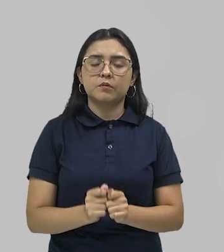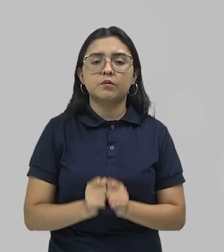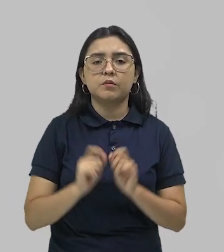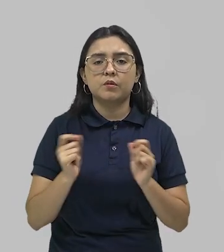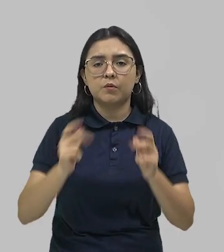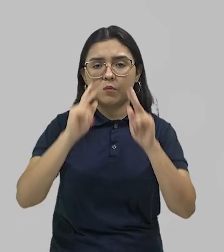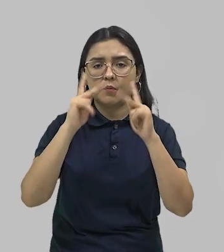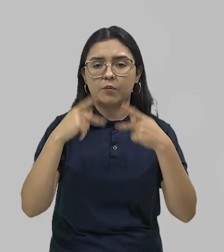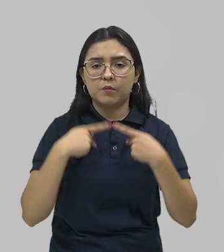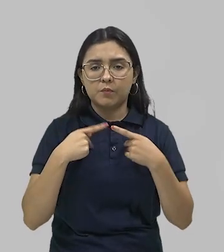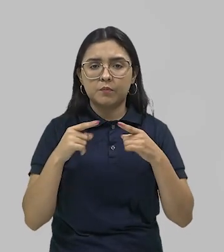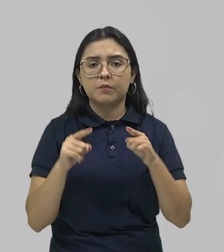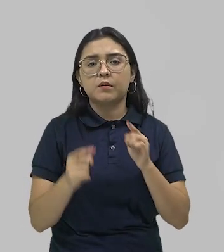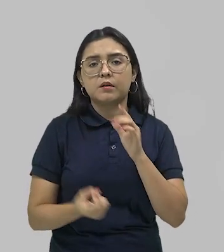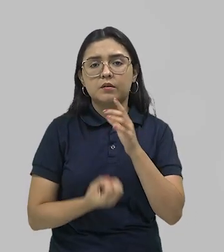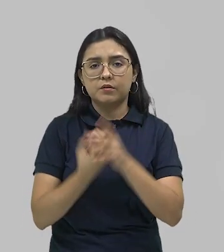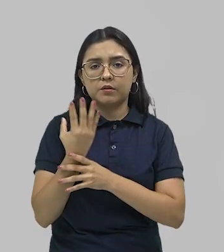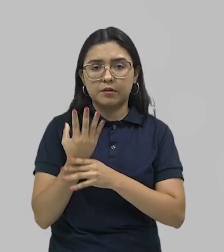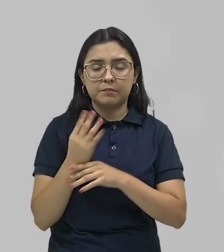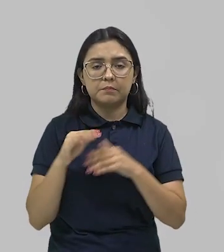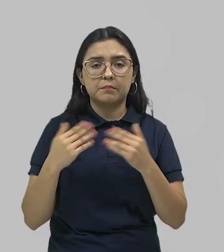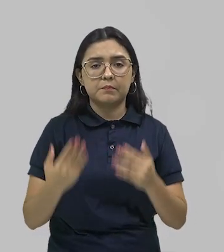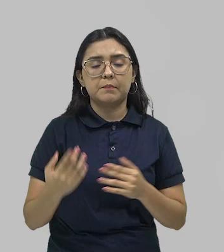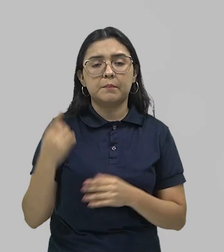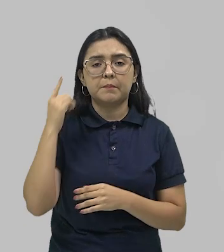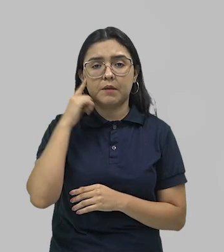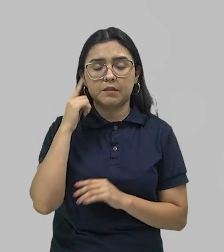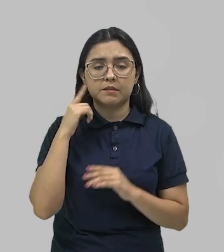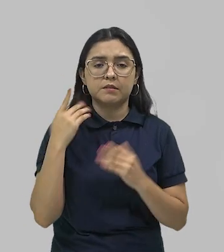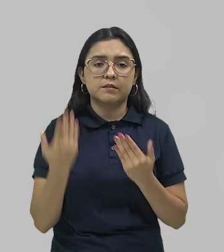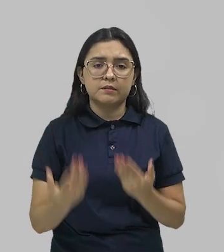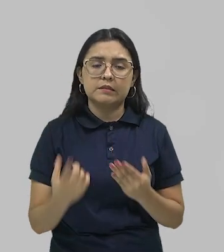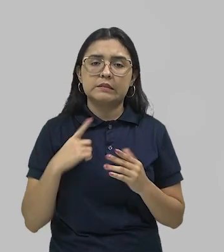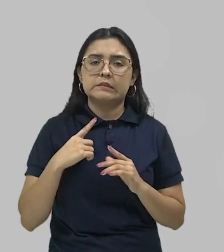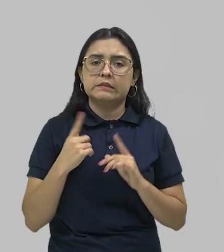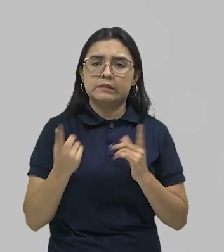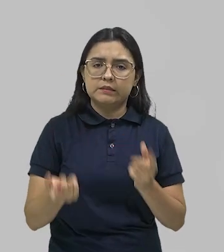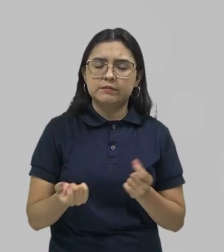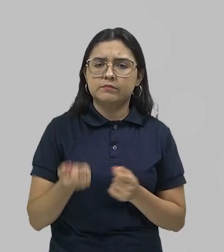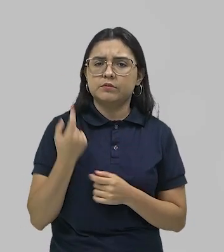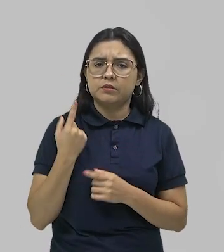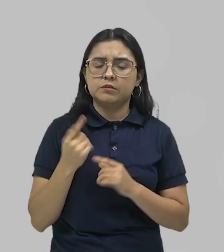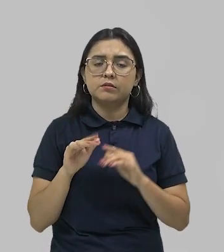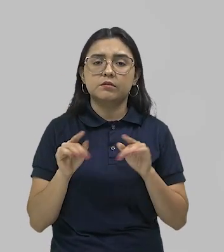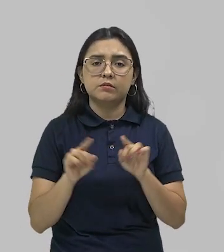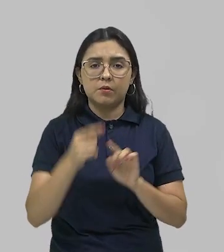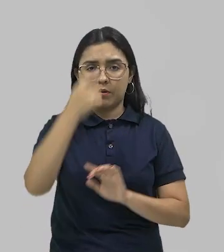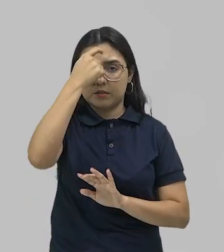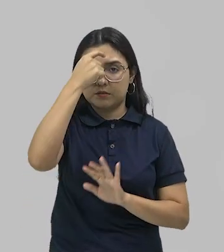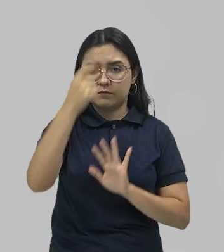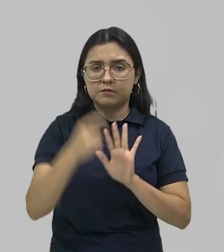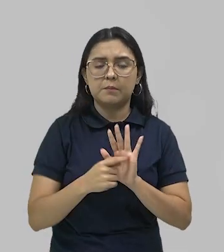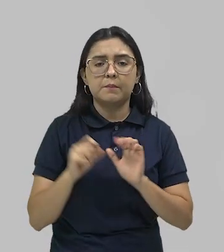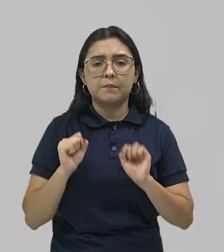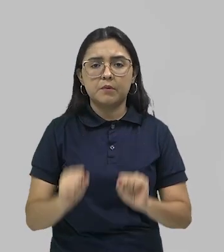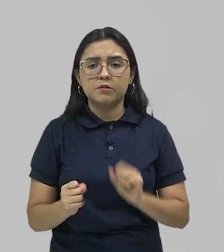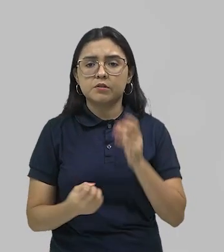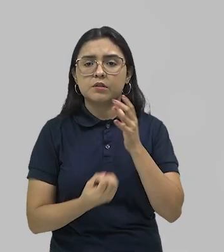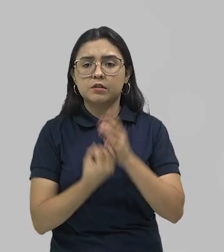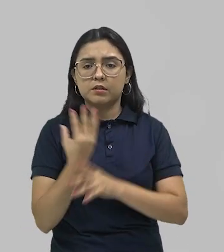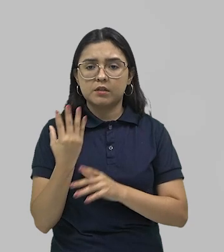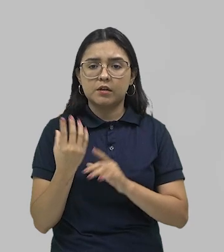homem acaba também desenvolvendo. E tentar pensar sobre isso é meio assustador quando a gente pensa que a inteligência artificial pode criar vida ou pode